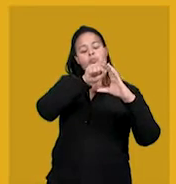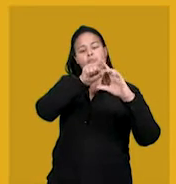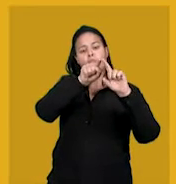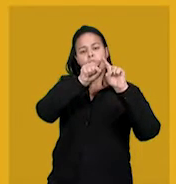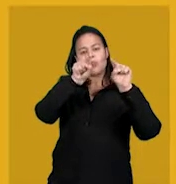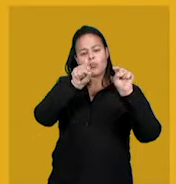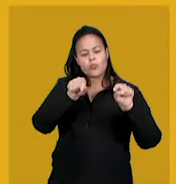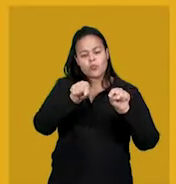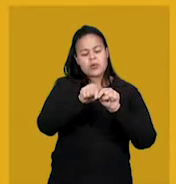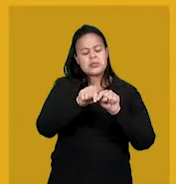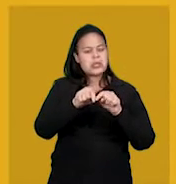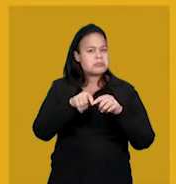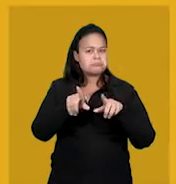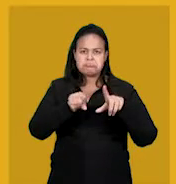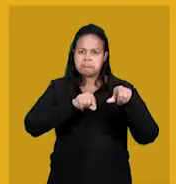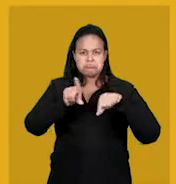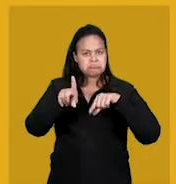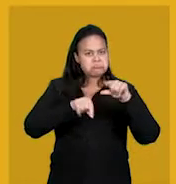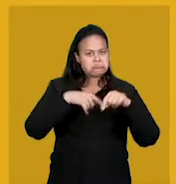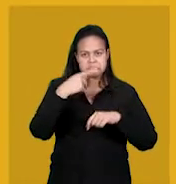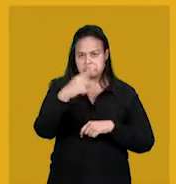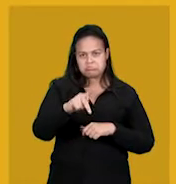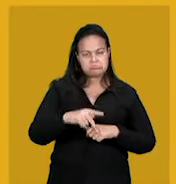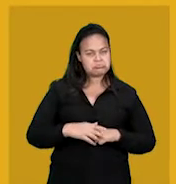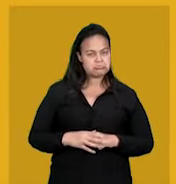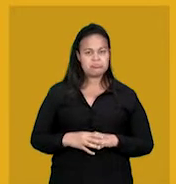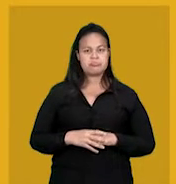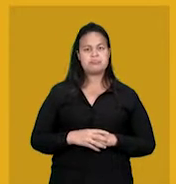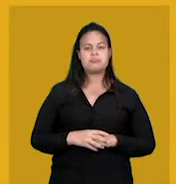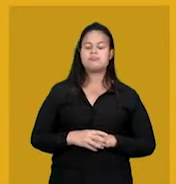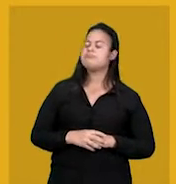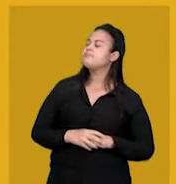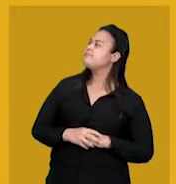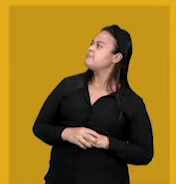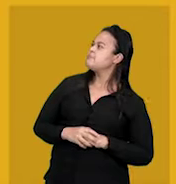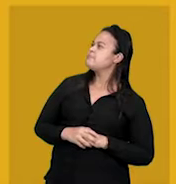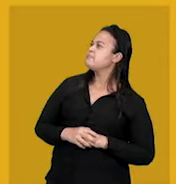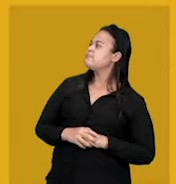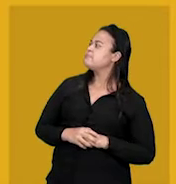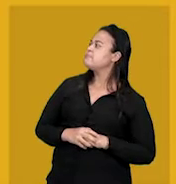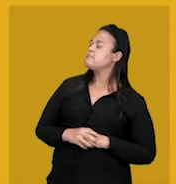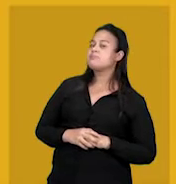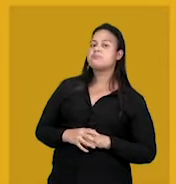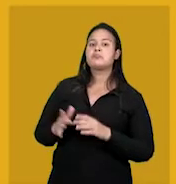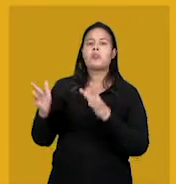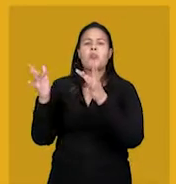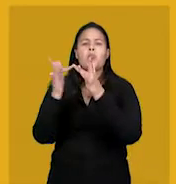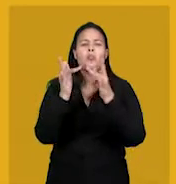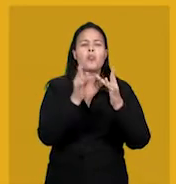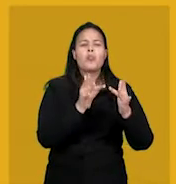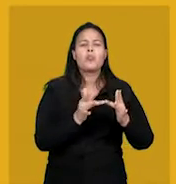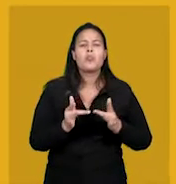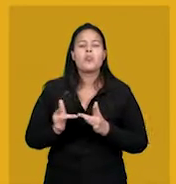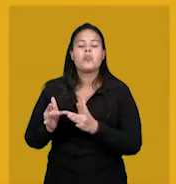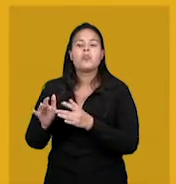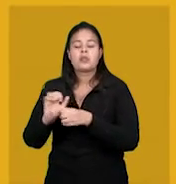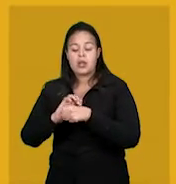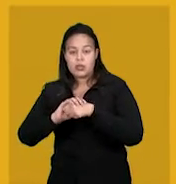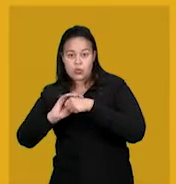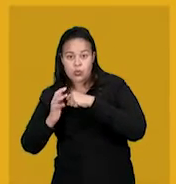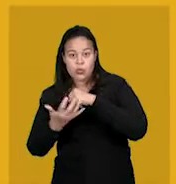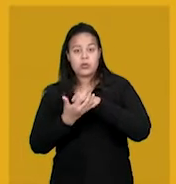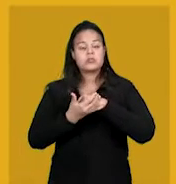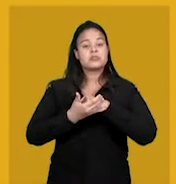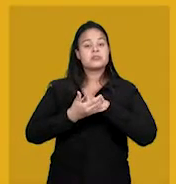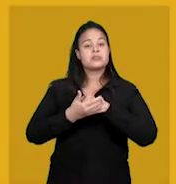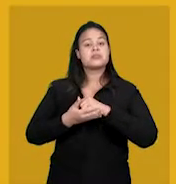você. Esse mapa, ele está mostrando o contágio por Covid na América do Sul, de uma forma